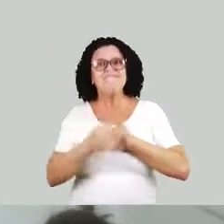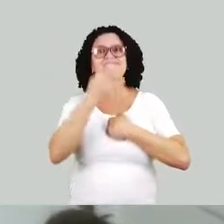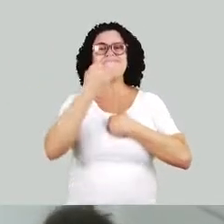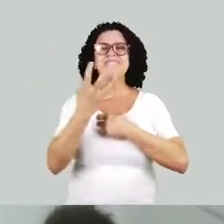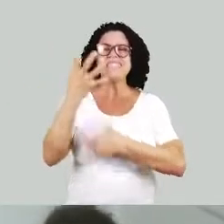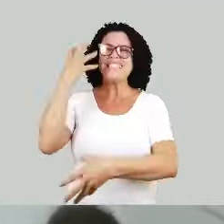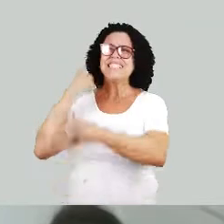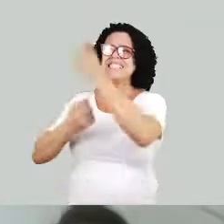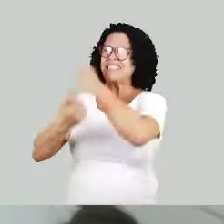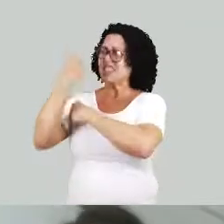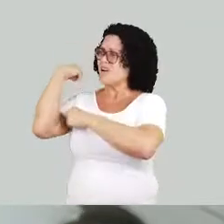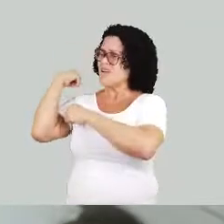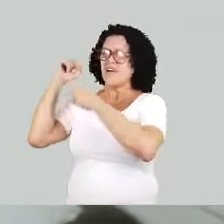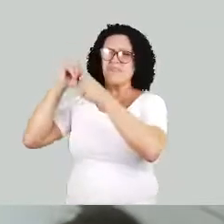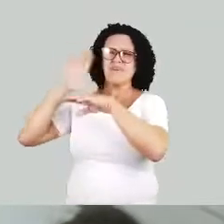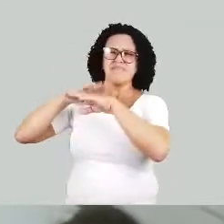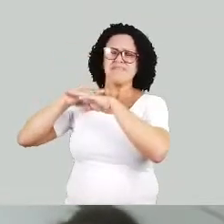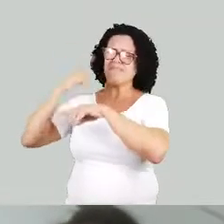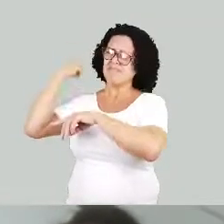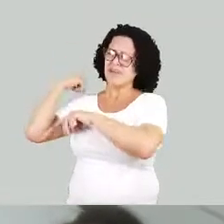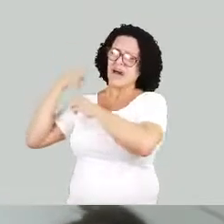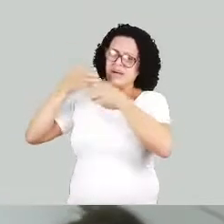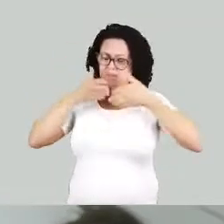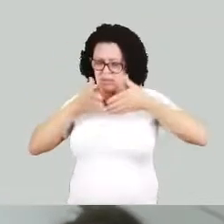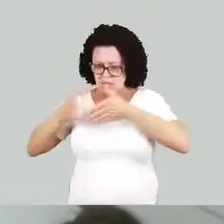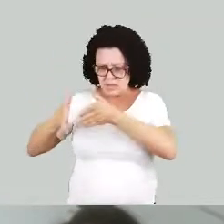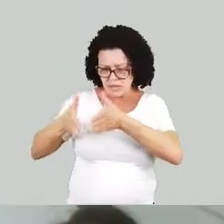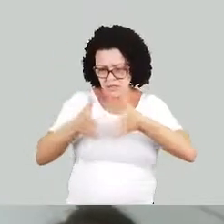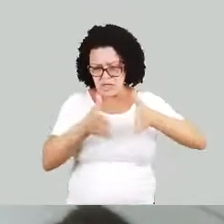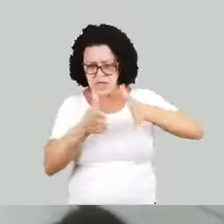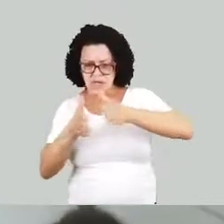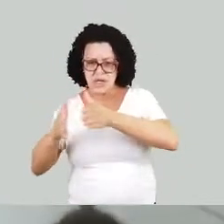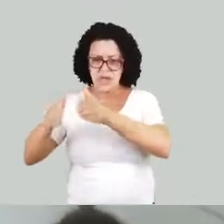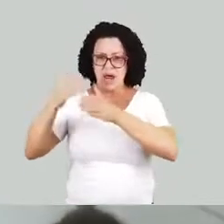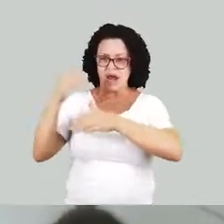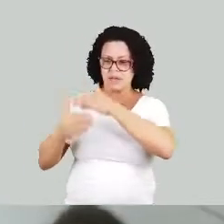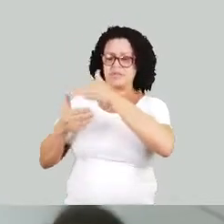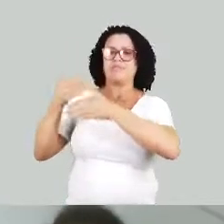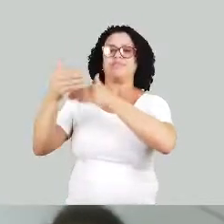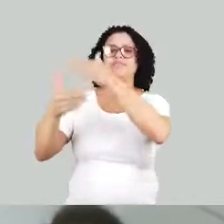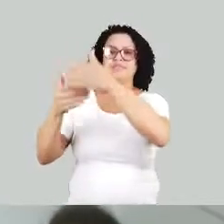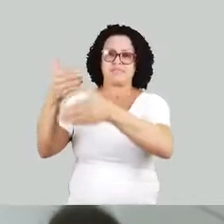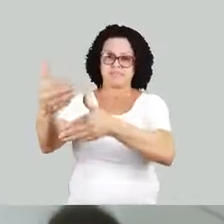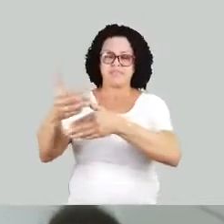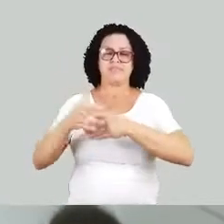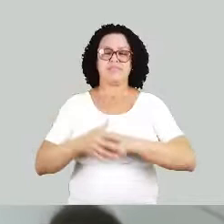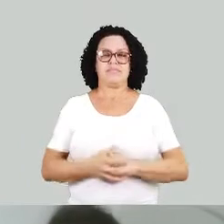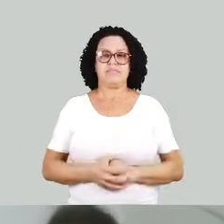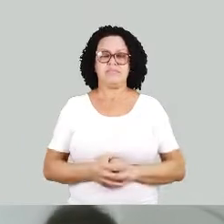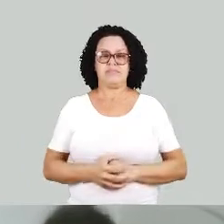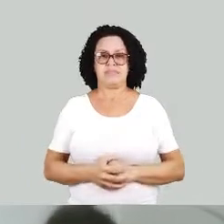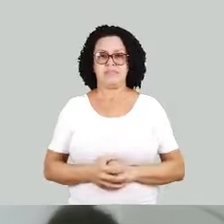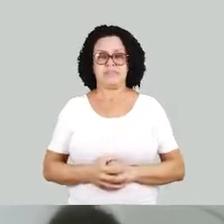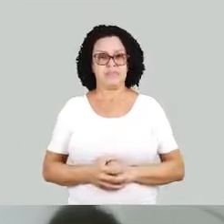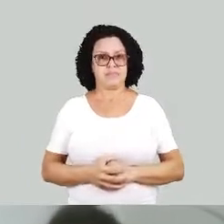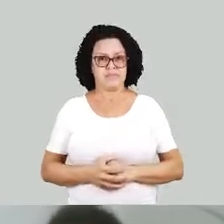os nossos débitos e de retomar o nosso caminho rumo ao progresso.